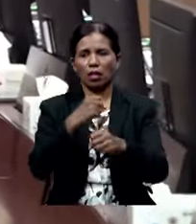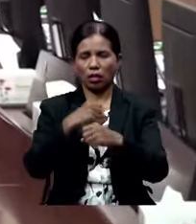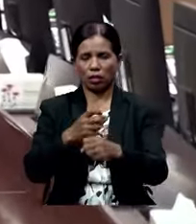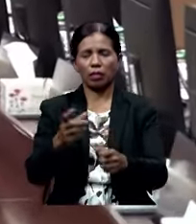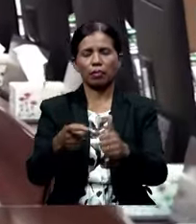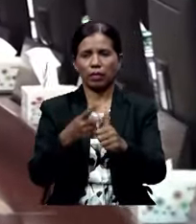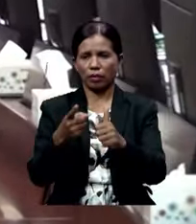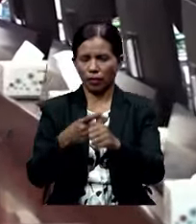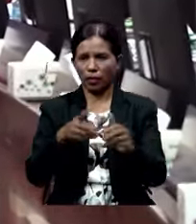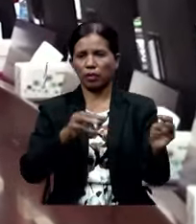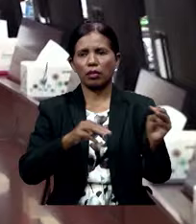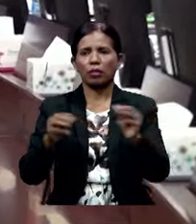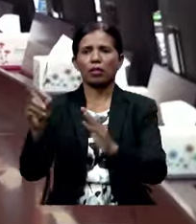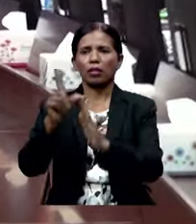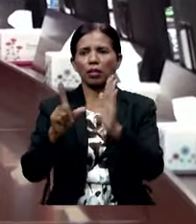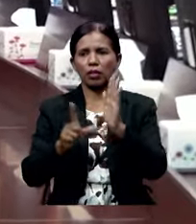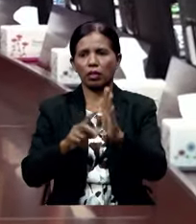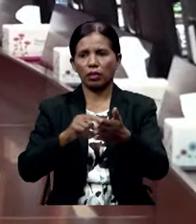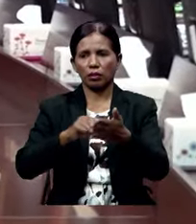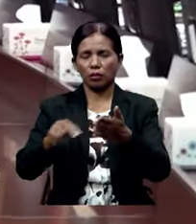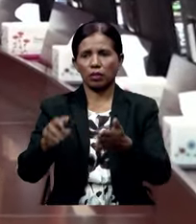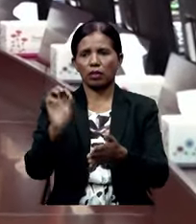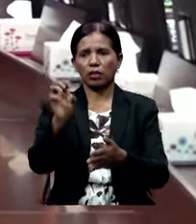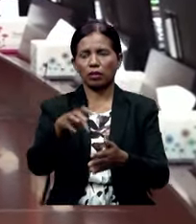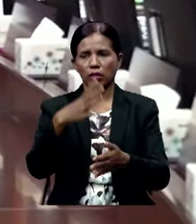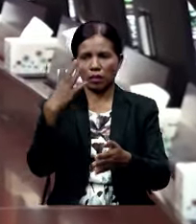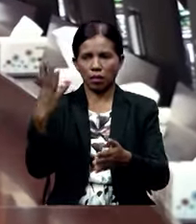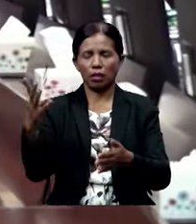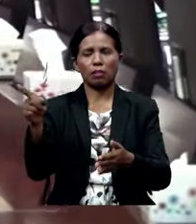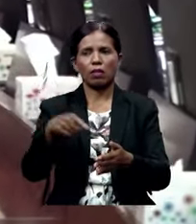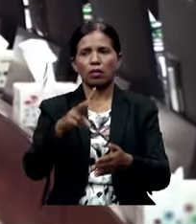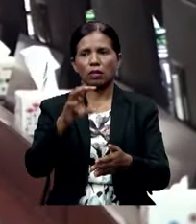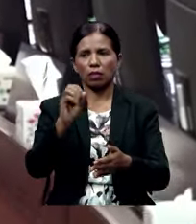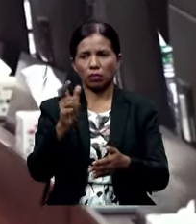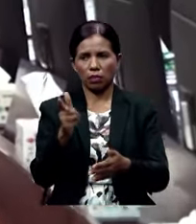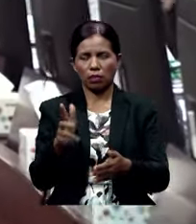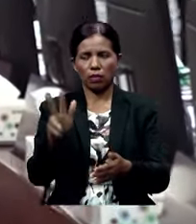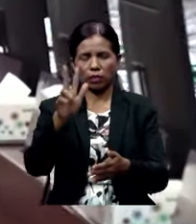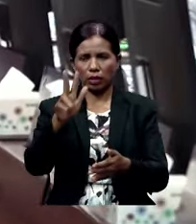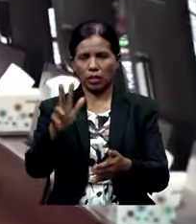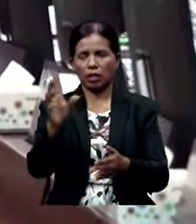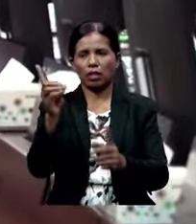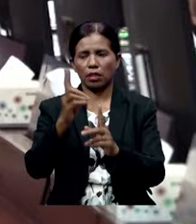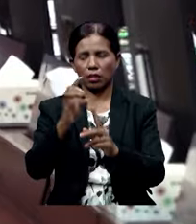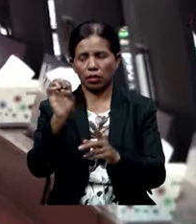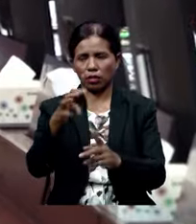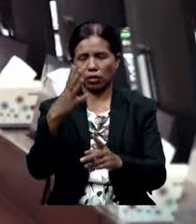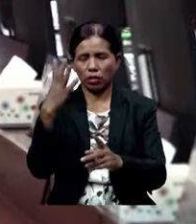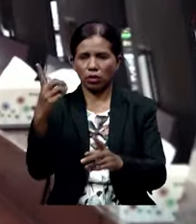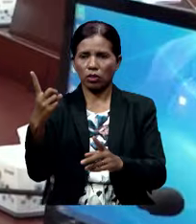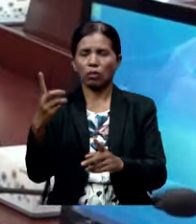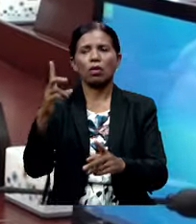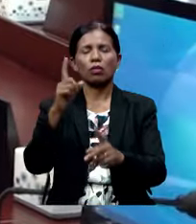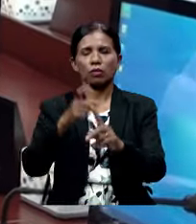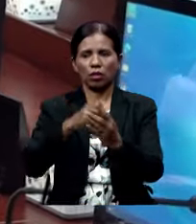primeira alteração ba decreto lei número 100 resin hat, barari hun rua 200 resin tolu, loron 100 resin rua fulang abril